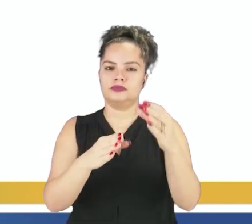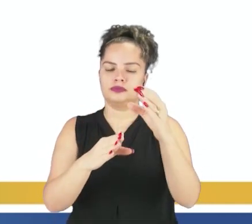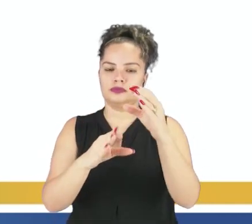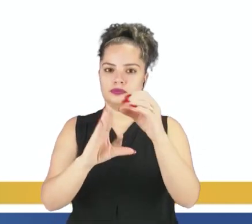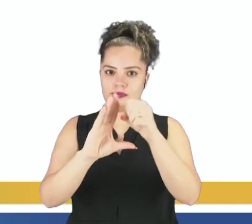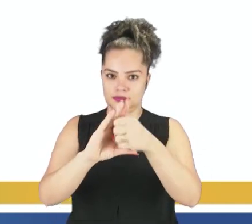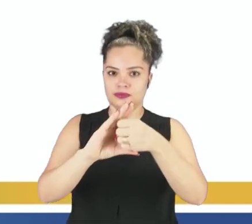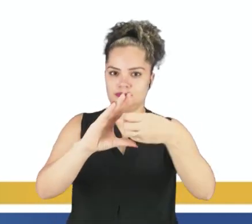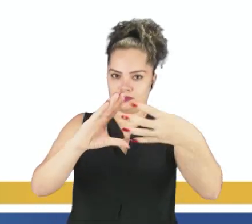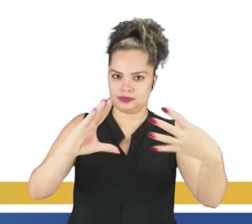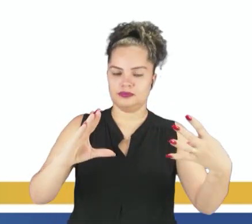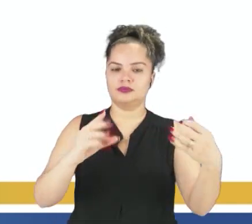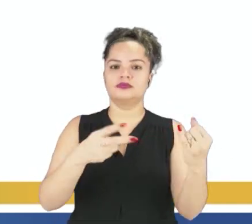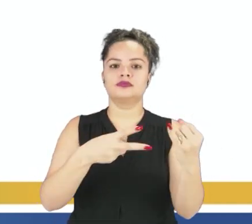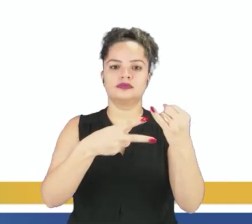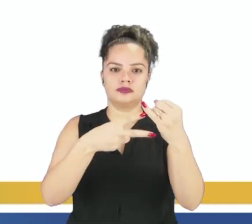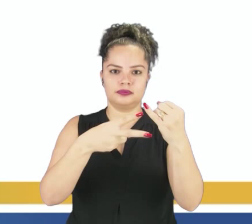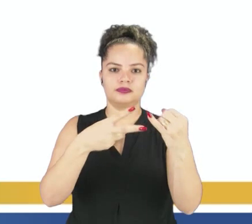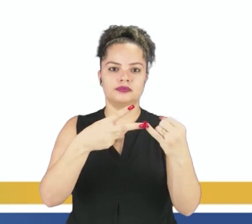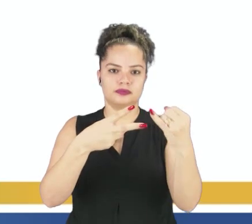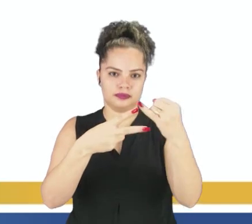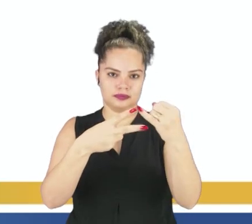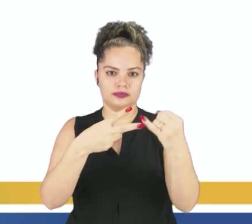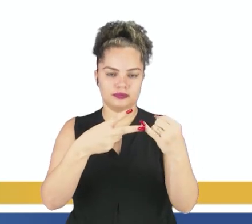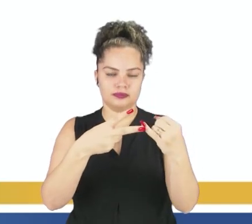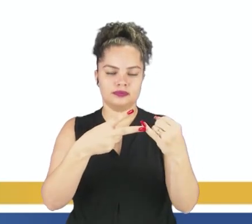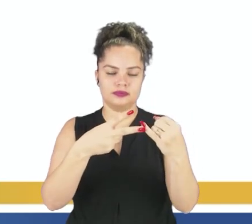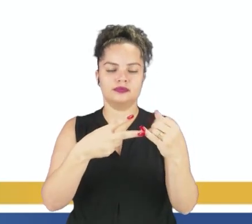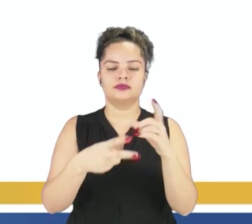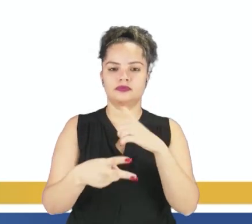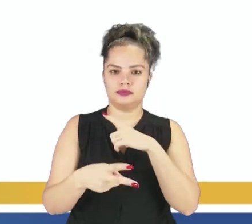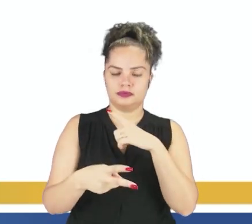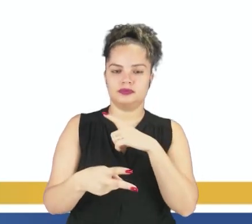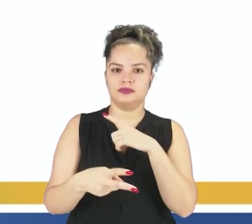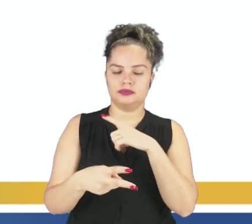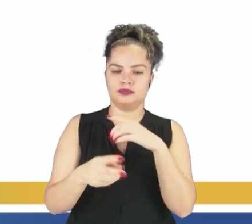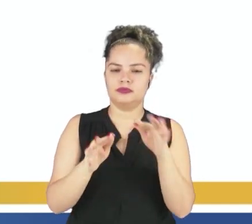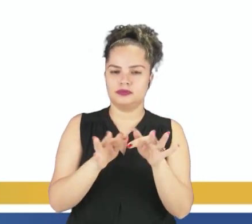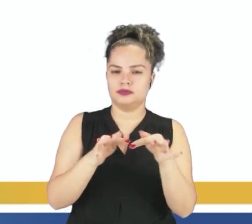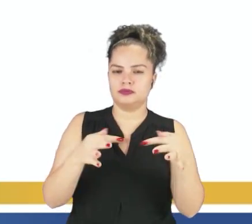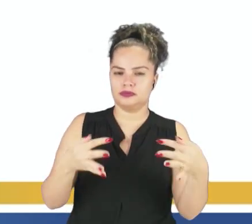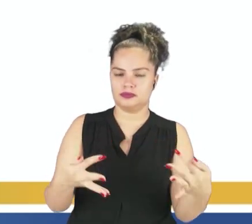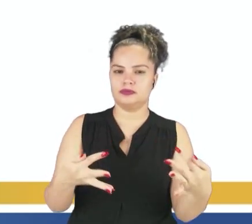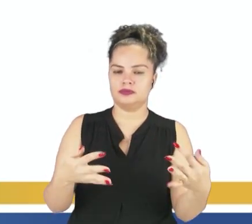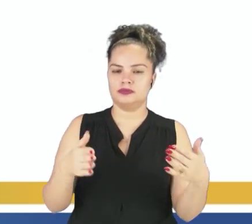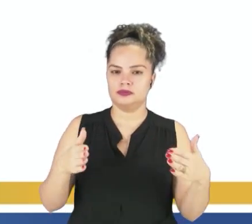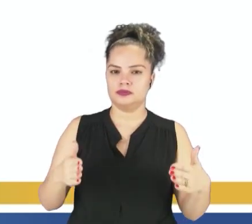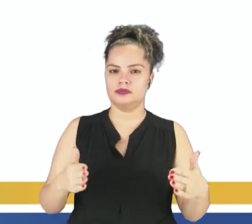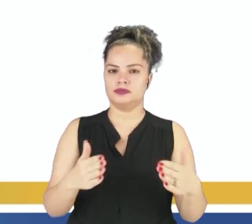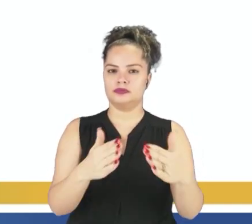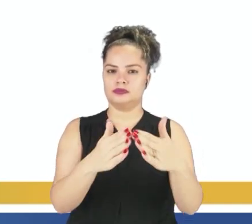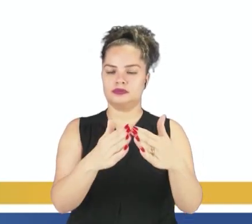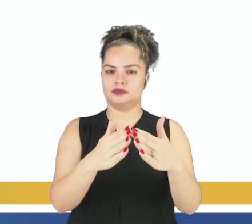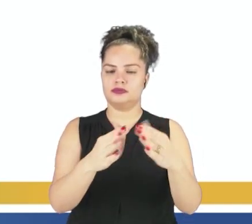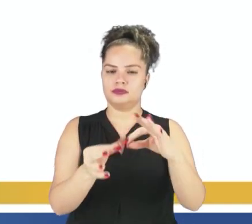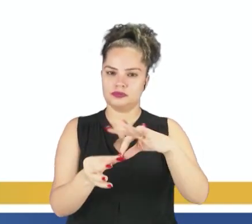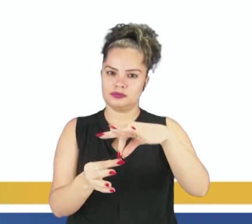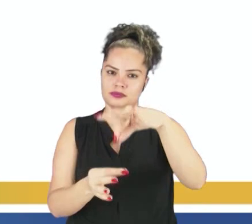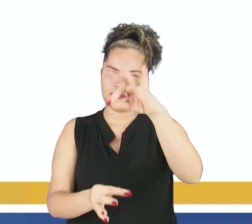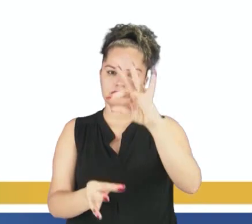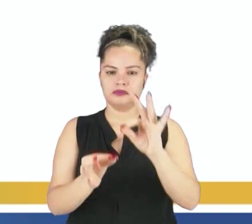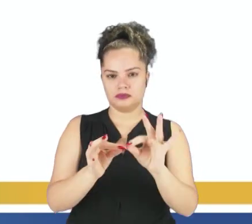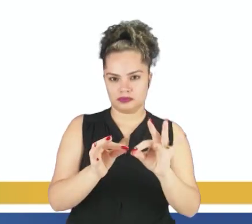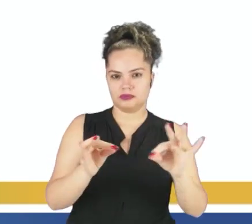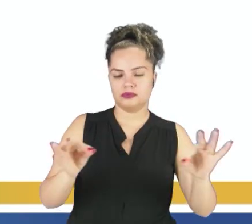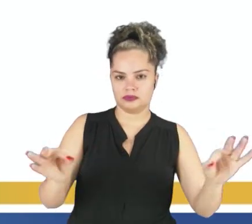caracteriza um polígono, certo? Ele é um polígono quando nós temos linhas simples e fechadas. E os segmentos que formam